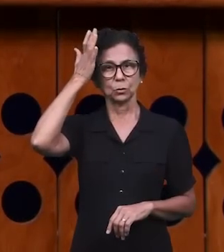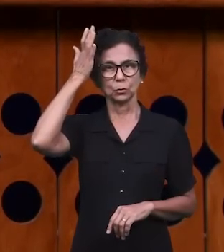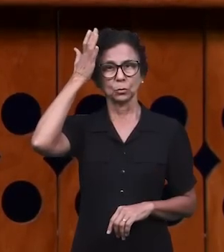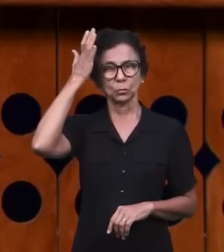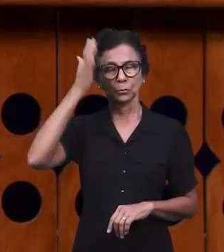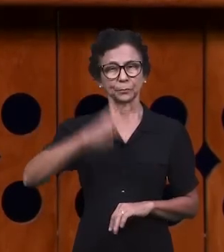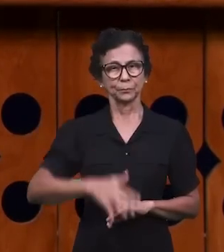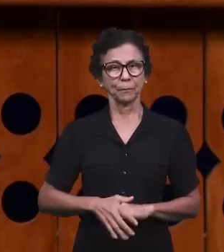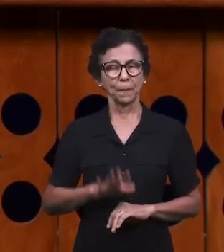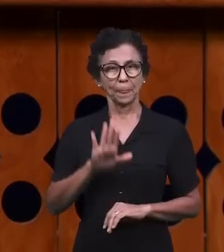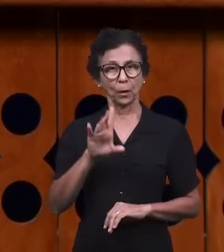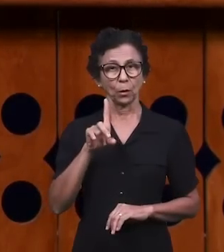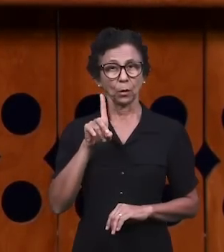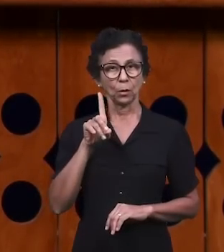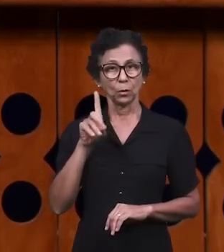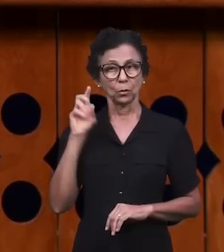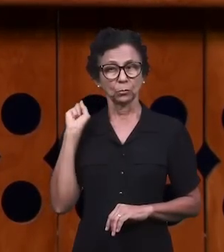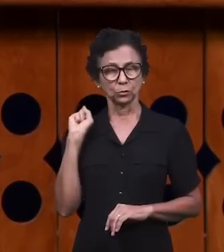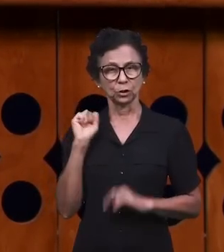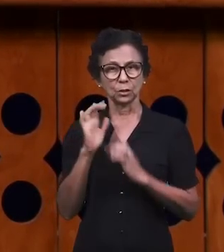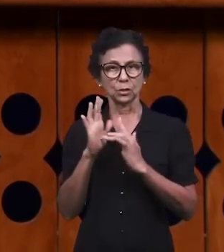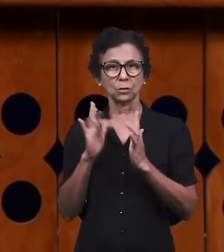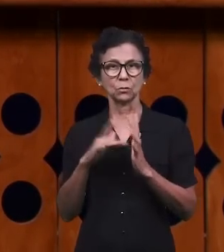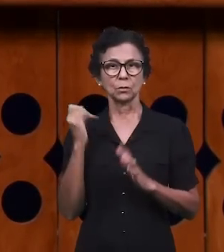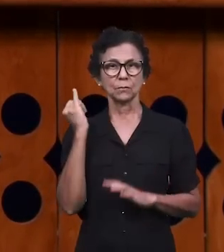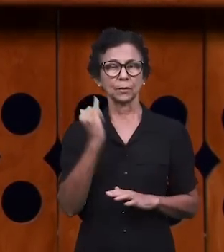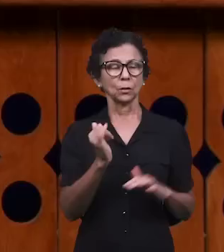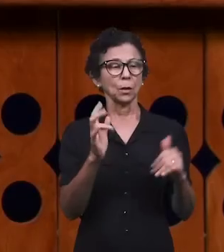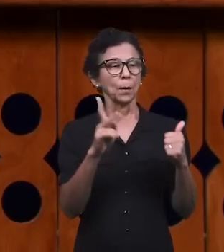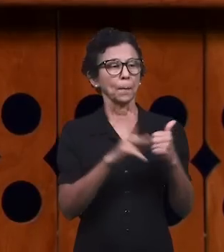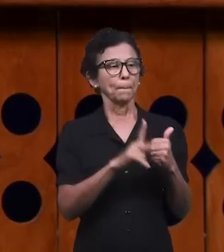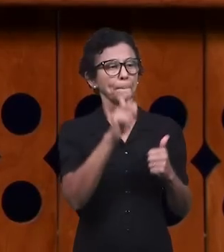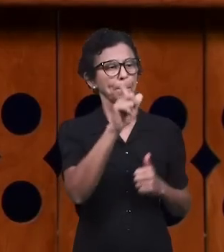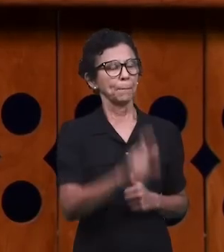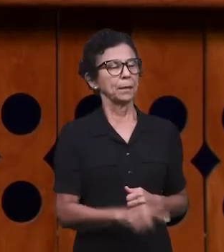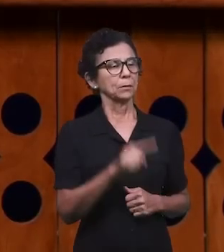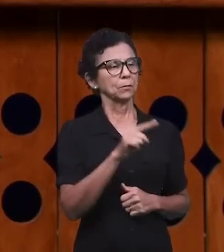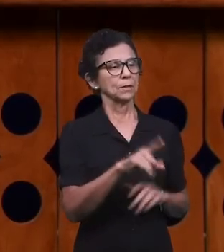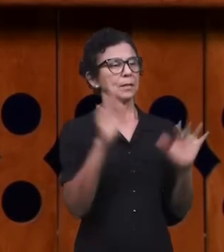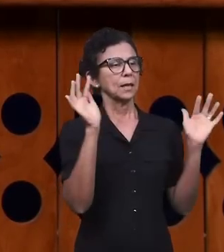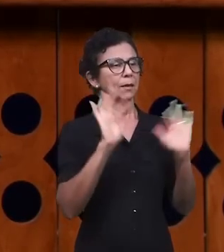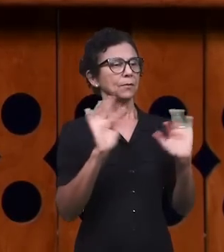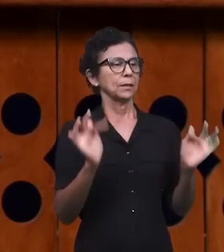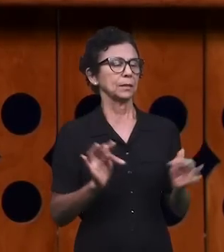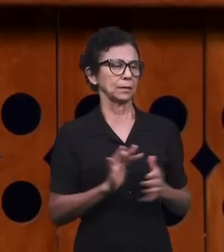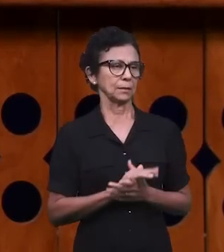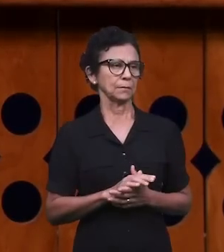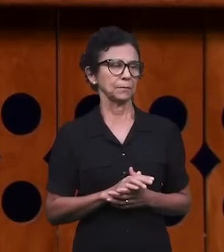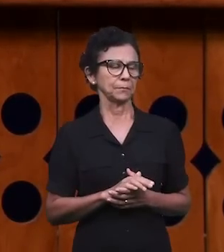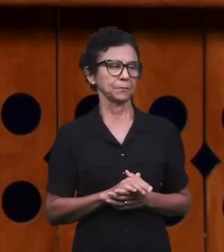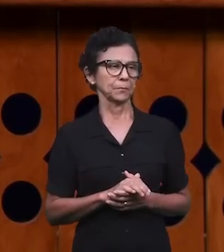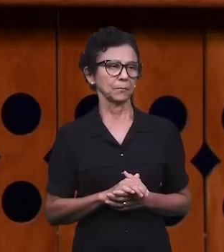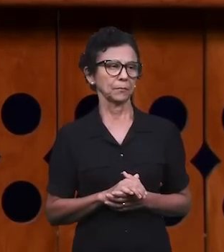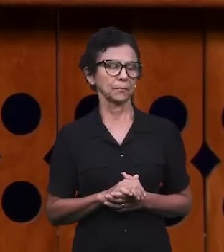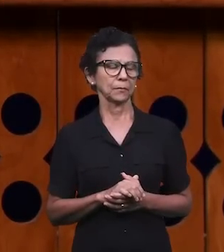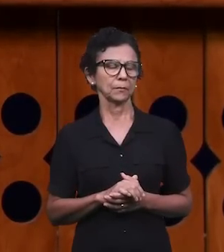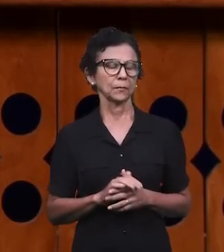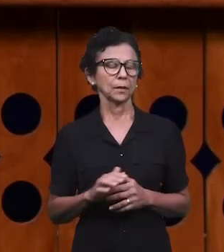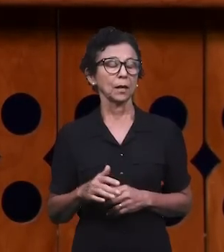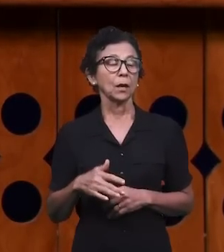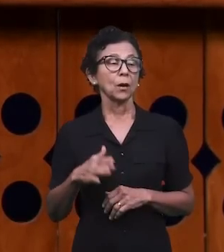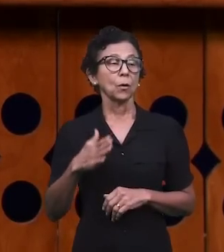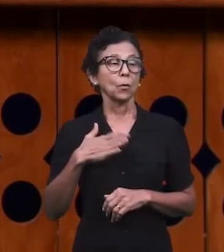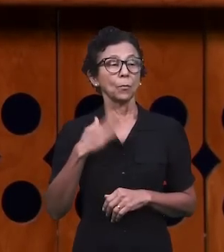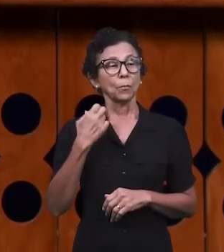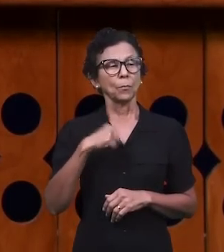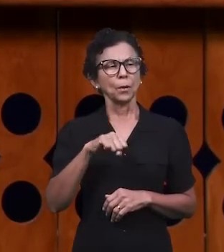dia Jesus disse para Pedro: Pedro, você é bem-aventurado, porque quem te revelou isso não foi carne nem sangue, mas o meu